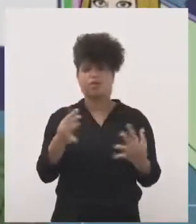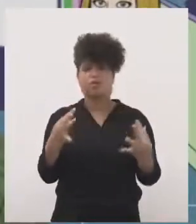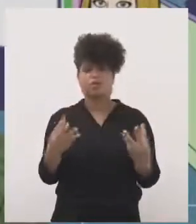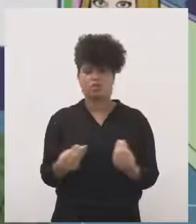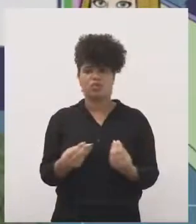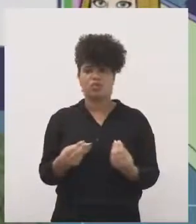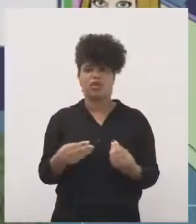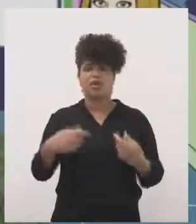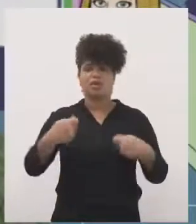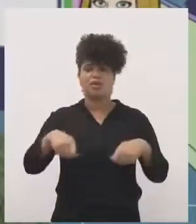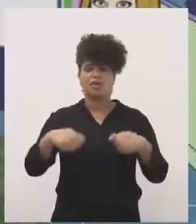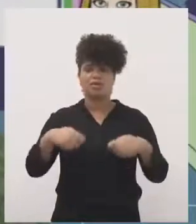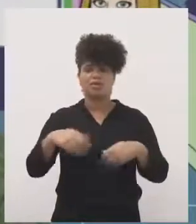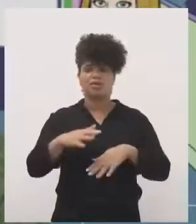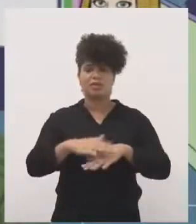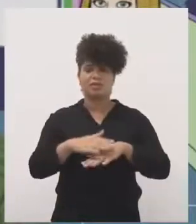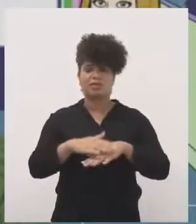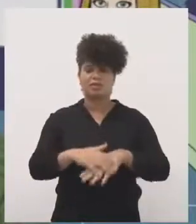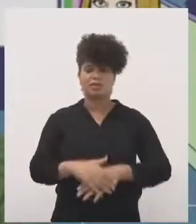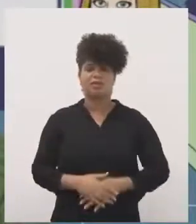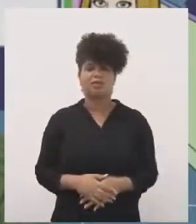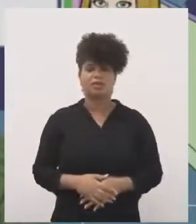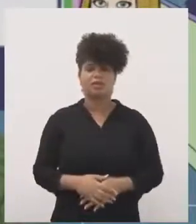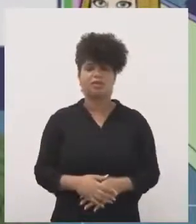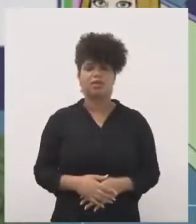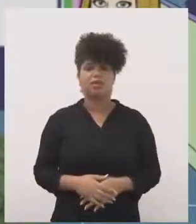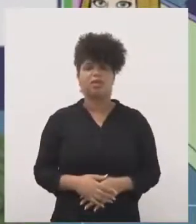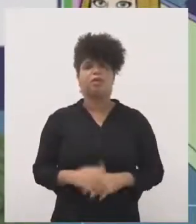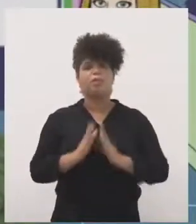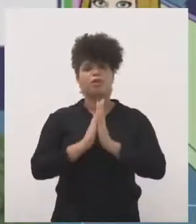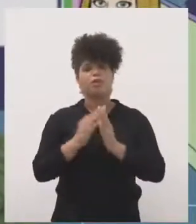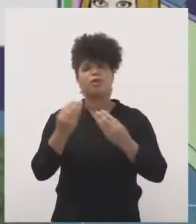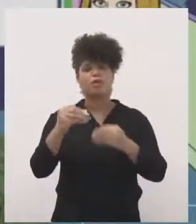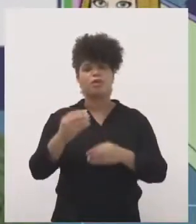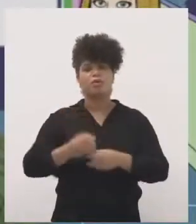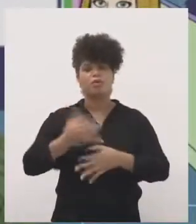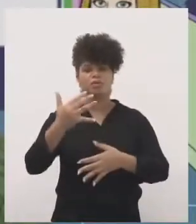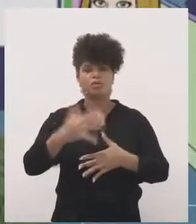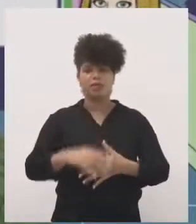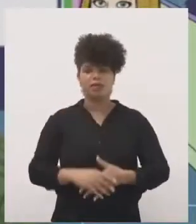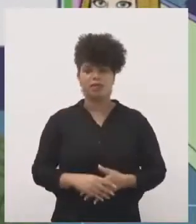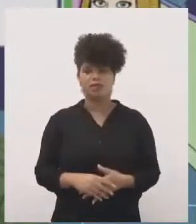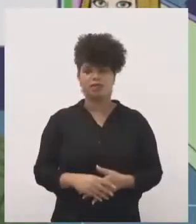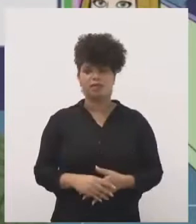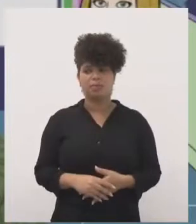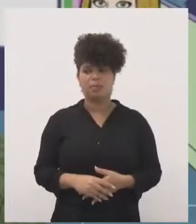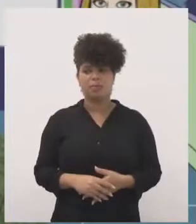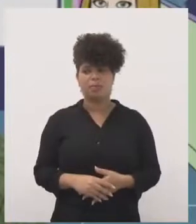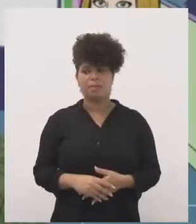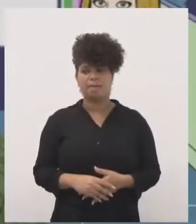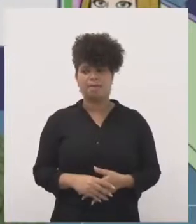as necessidades de vocês, tá bom? Então, por favor, coloquem aí na pesquisa.